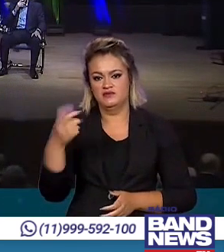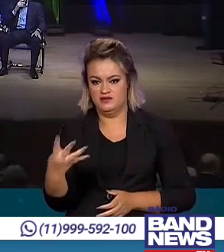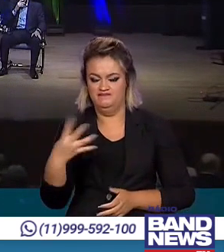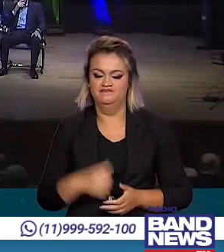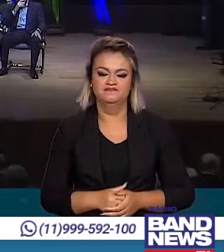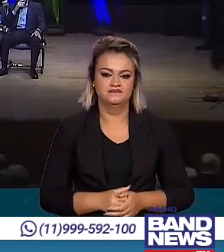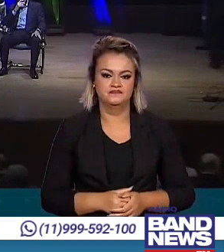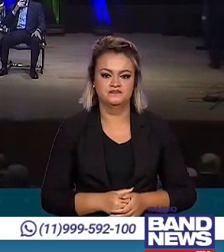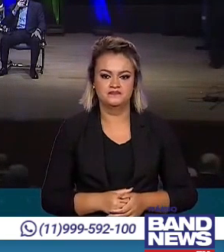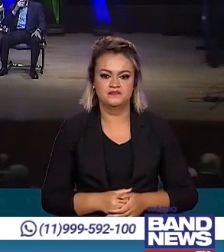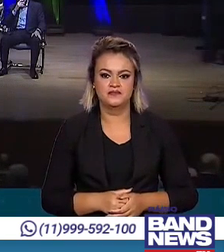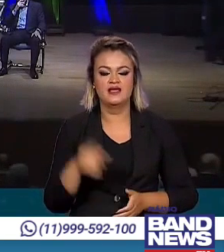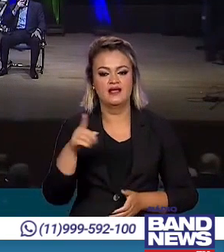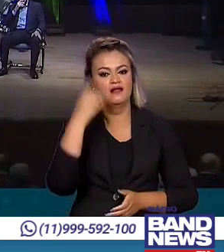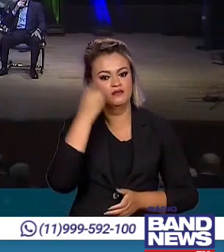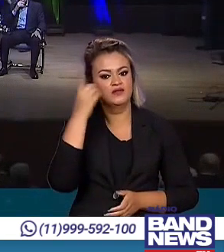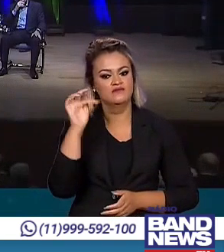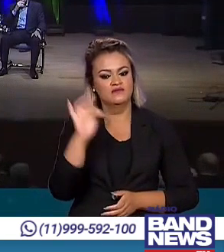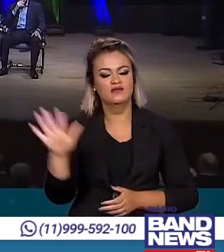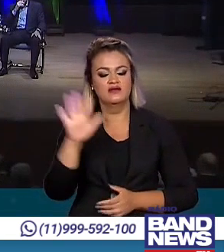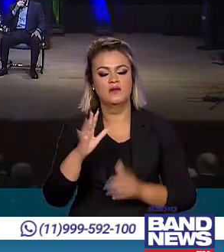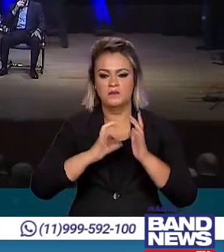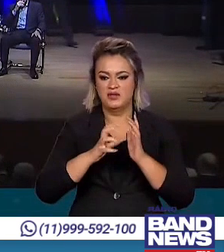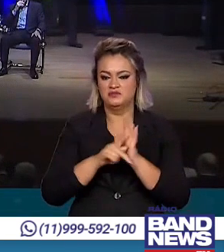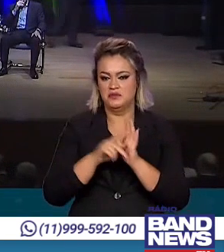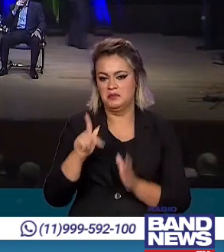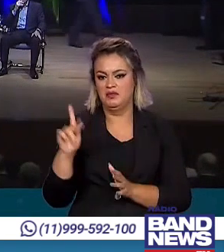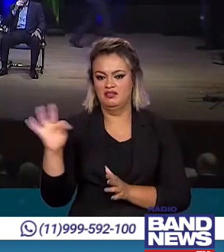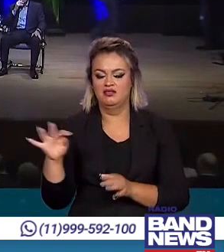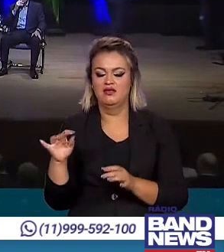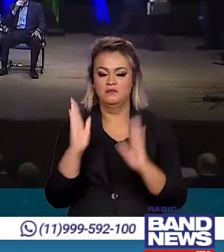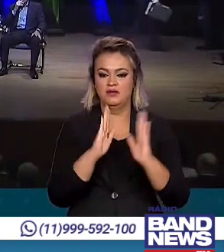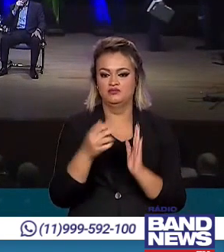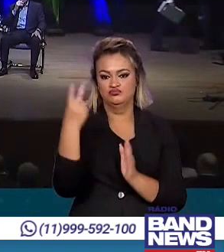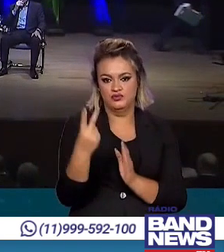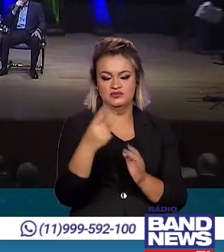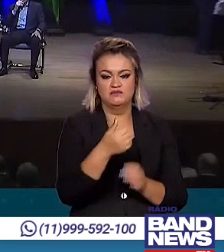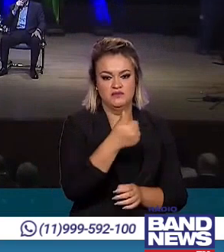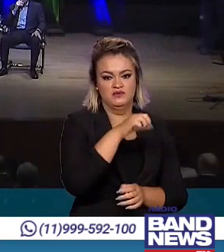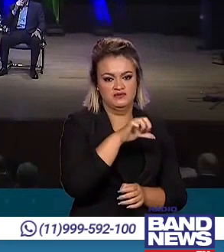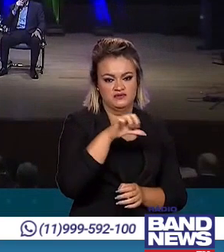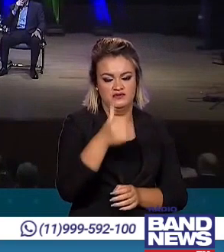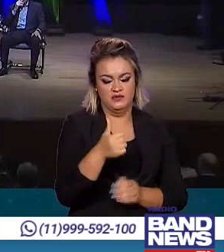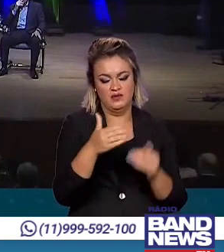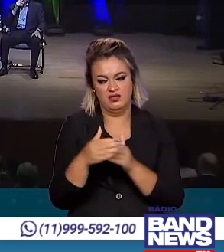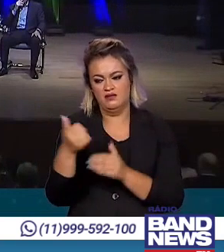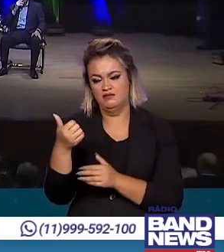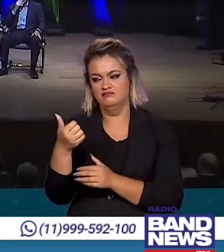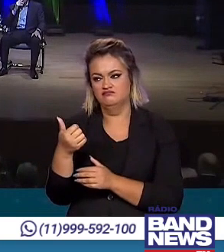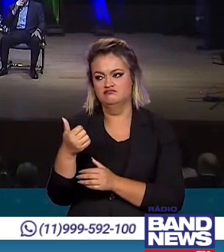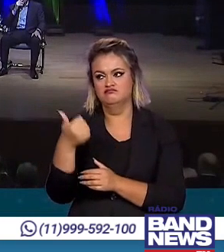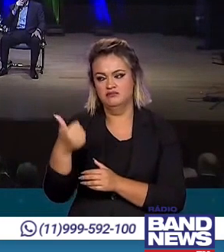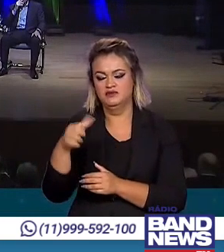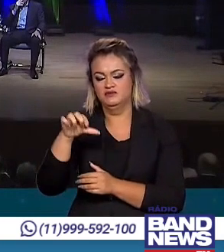executado. A expectativa é de um discurso do presidente Lula aqui na cerimônia de posse. A gente lembra que o nome de Mercadante para o comando da instituição